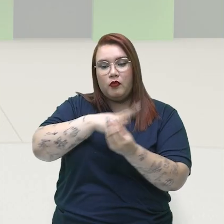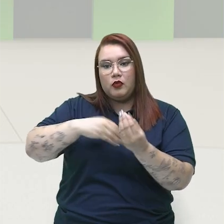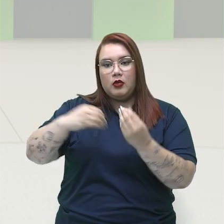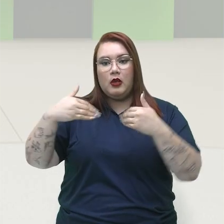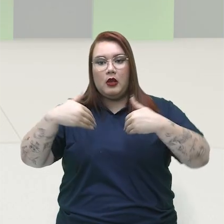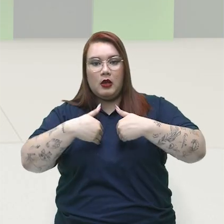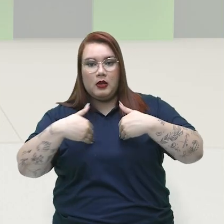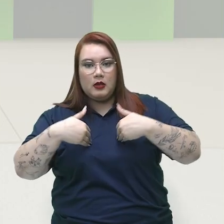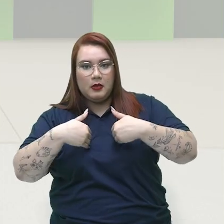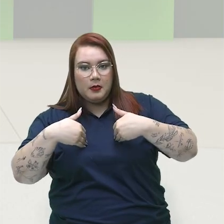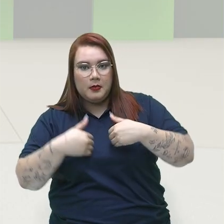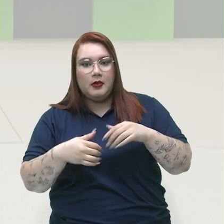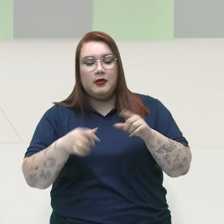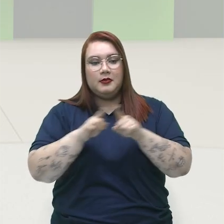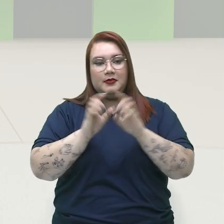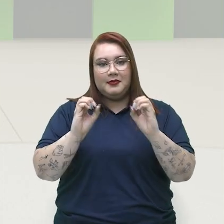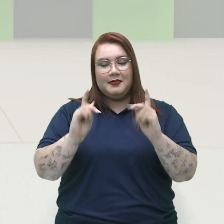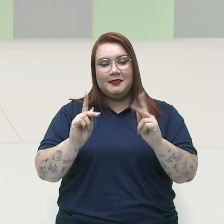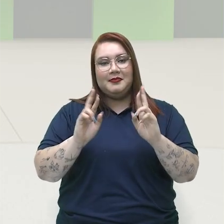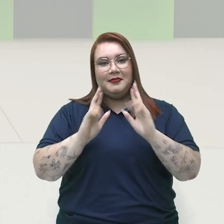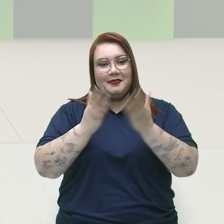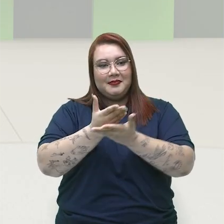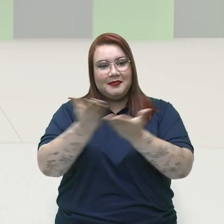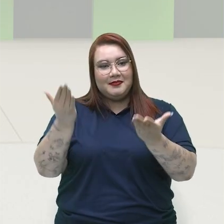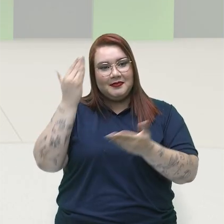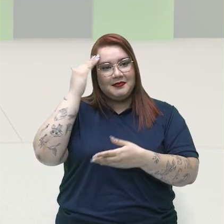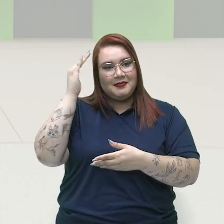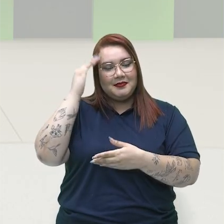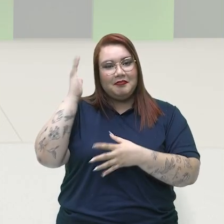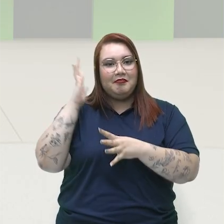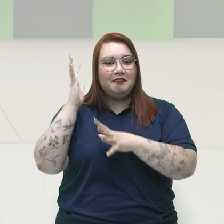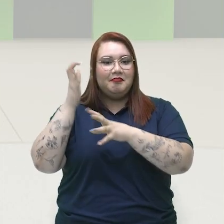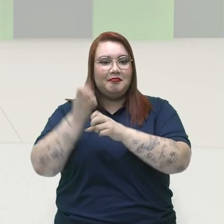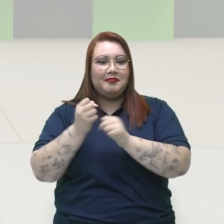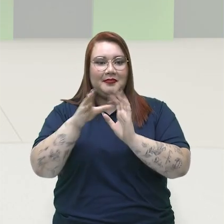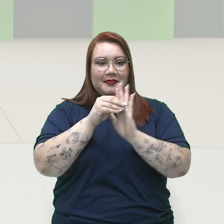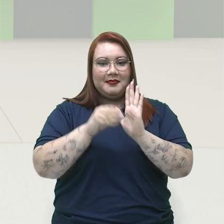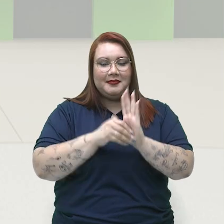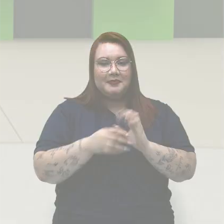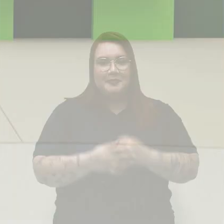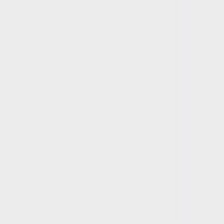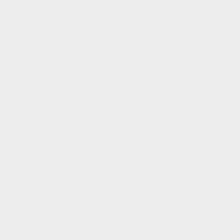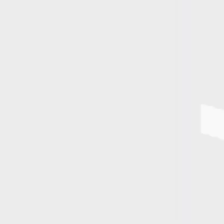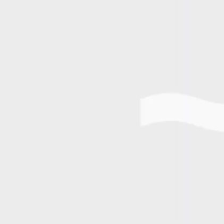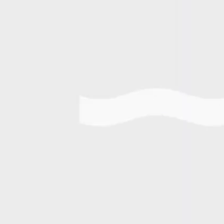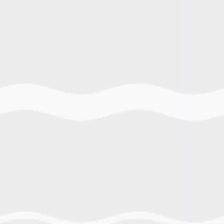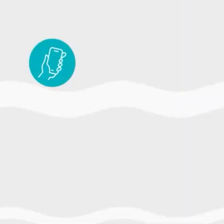Animalia. Tá certo? Espero que vocês tenham compreendido e relembrado esses assuntos.